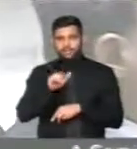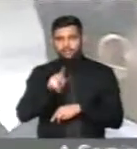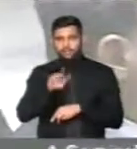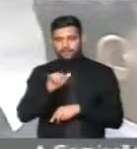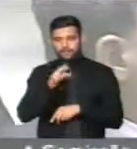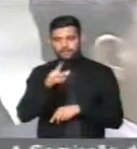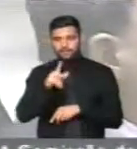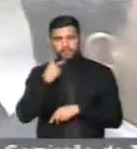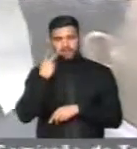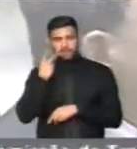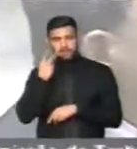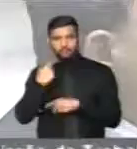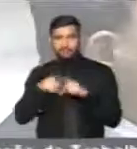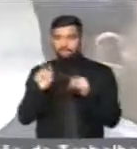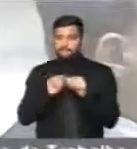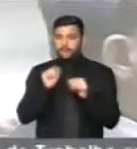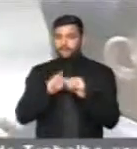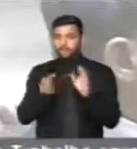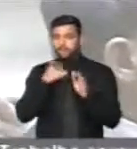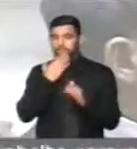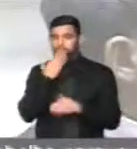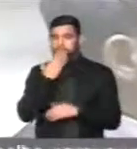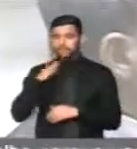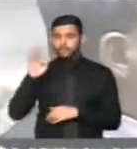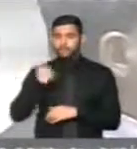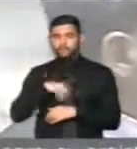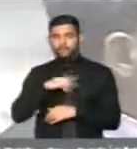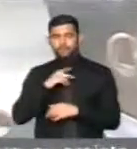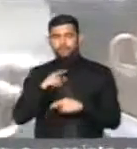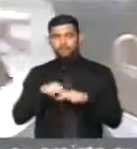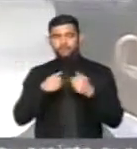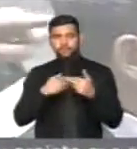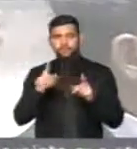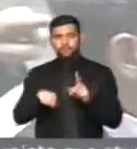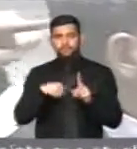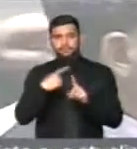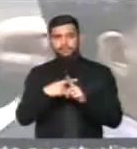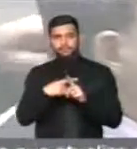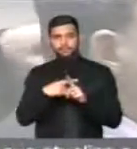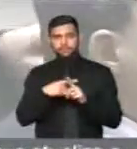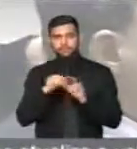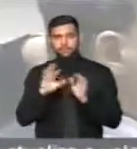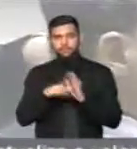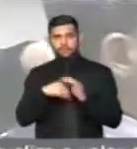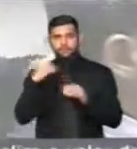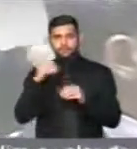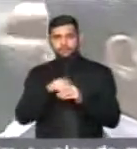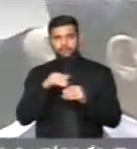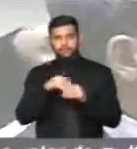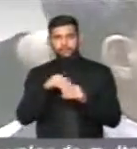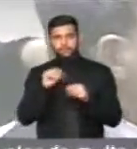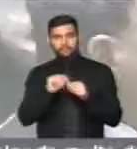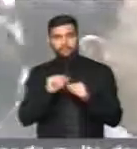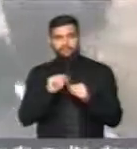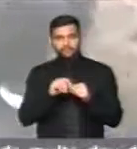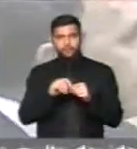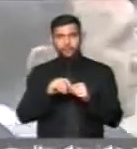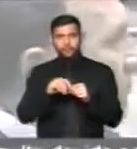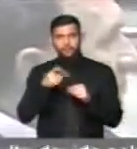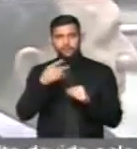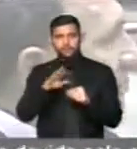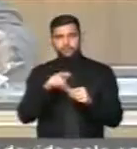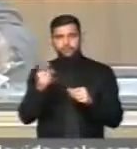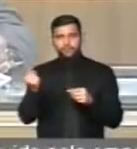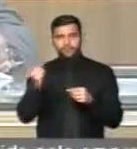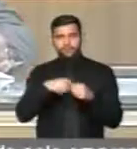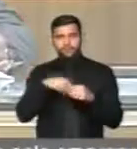presidente cumpra com o prometido, senão será uma peça a mais no estelionato eleitoral que foi a sua